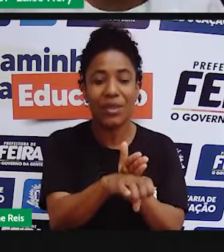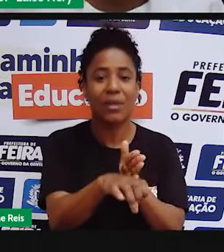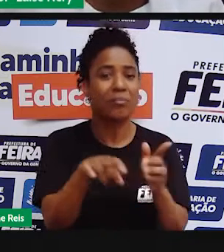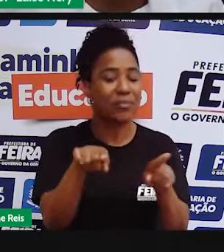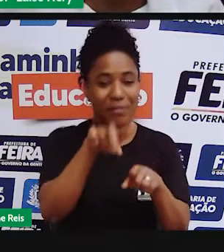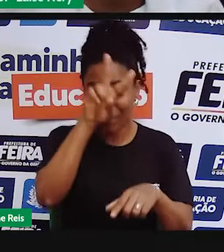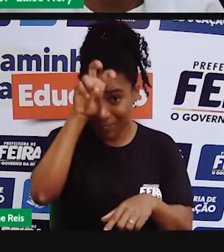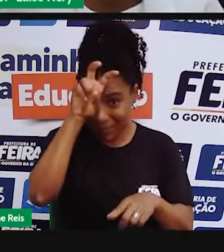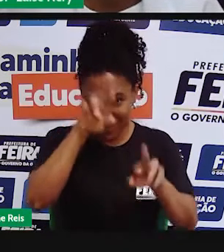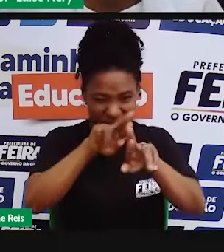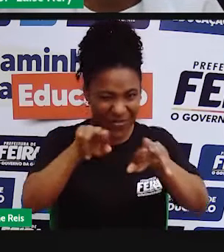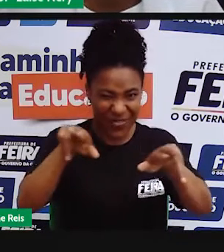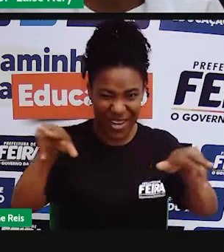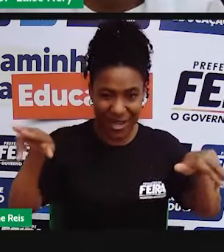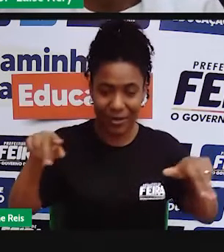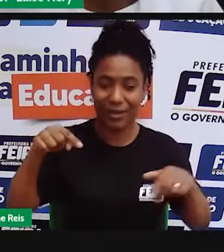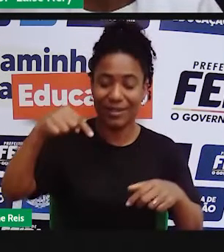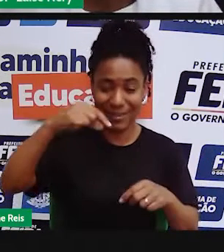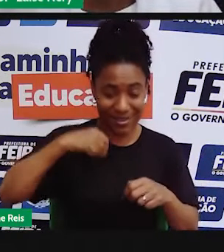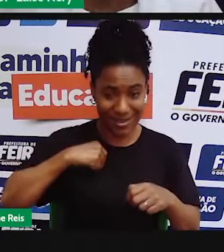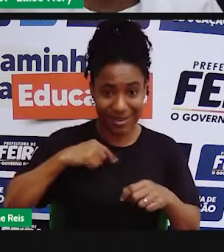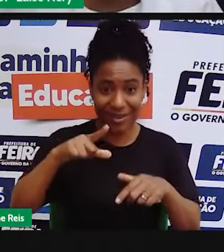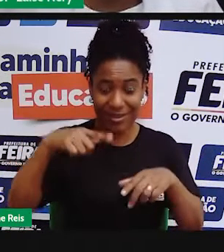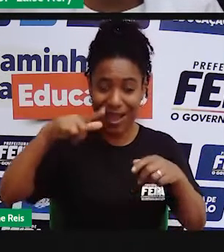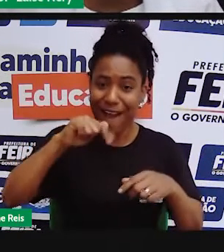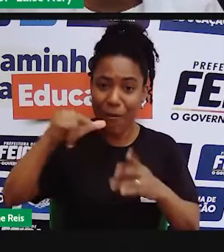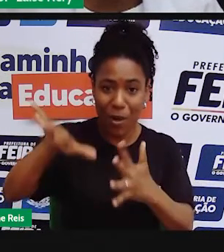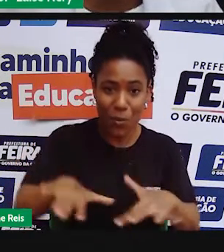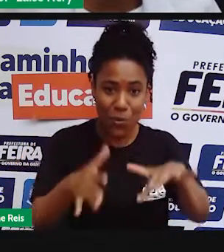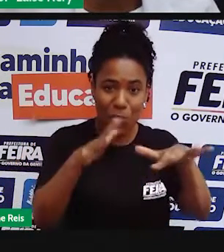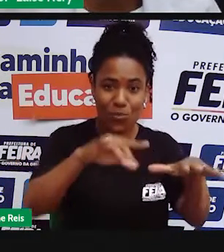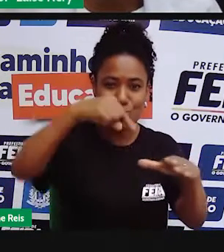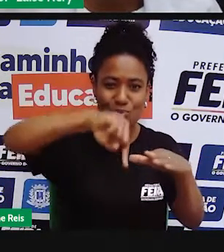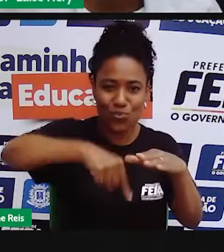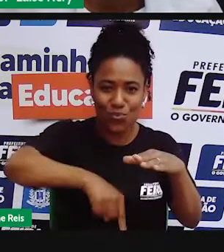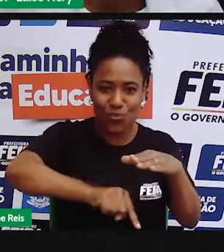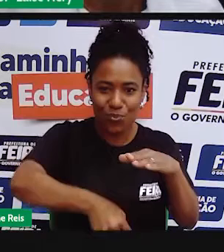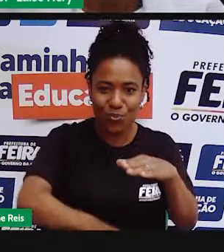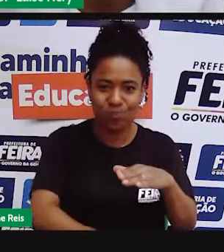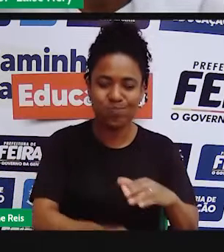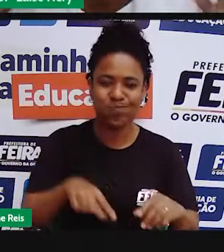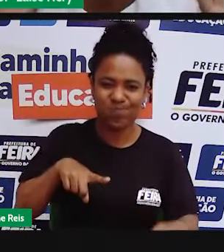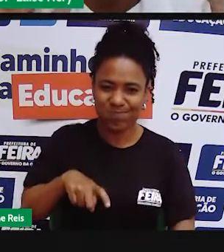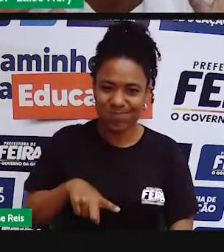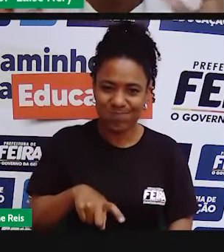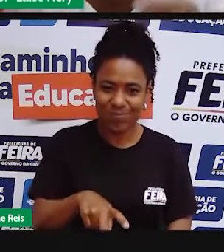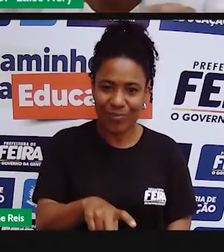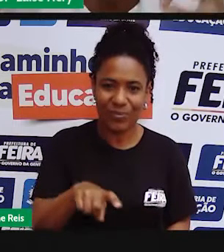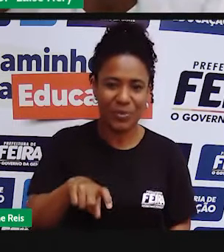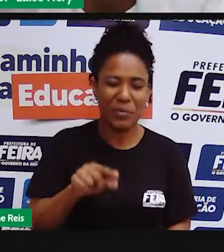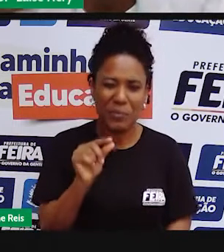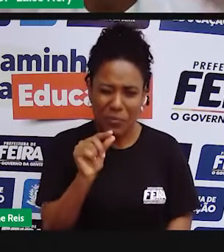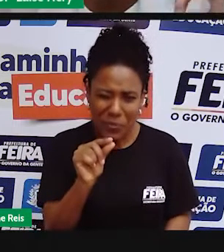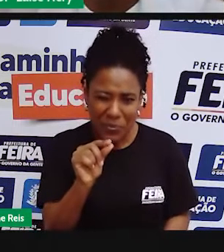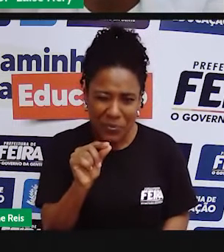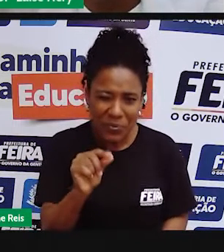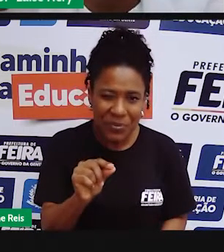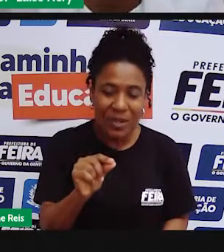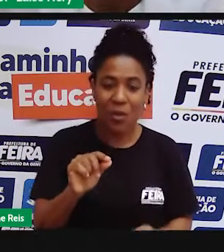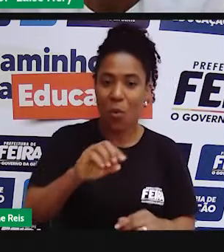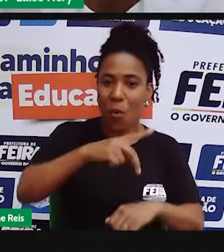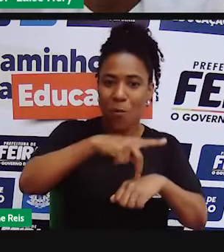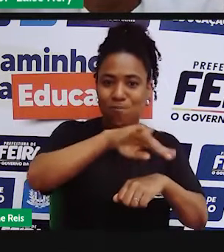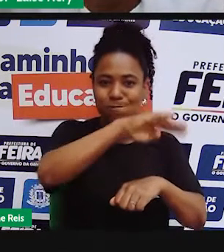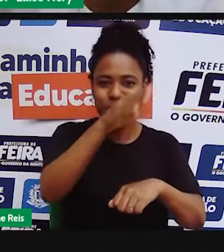desde as profundezas do oceano até as mais altas montanhas. Então, em qualquer lugar onde estiver um ser